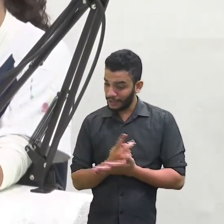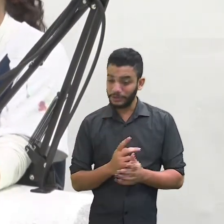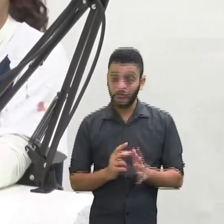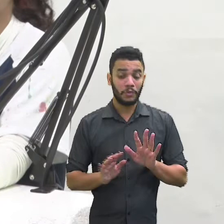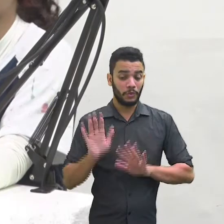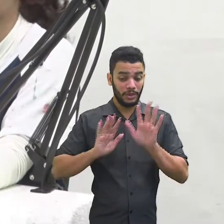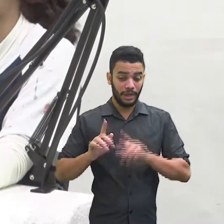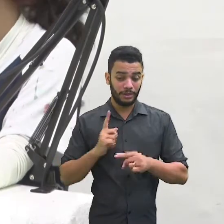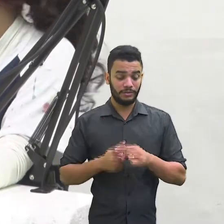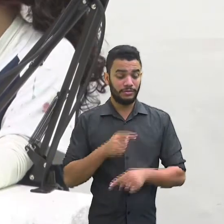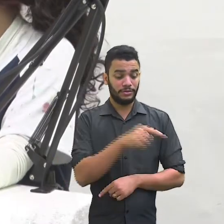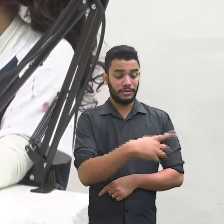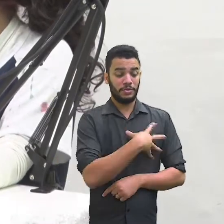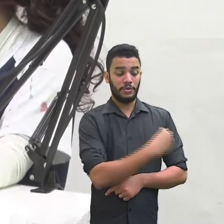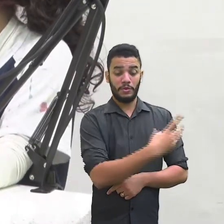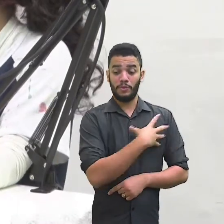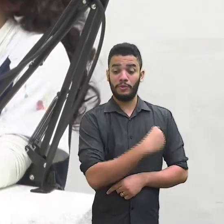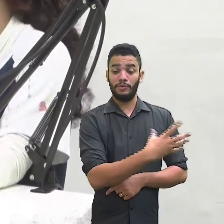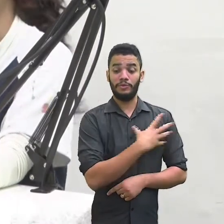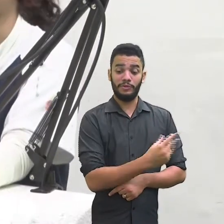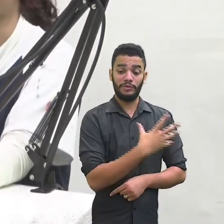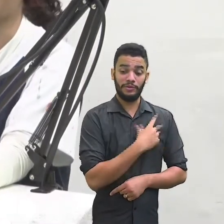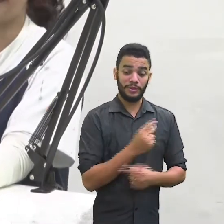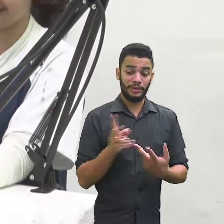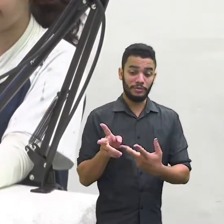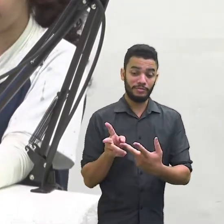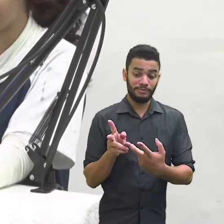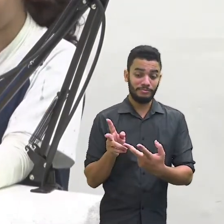ouve calado. Geração do fone de ouvido.